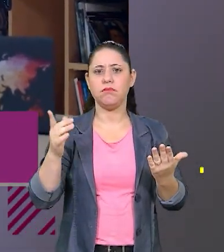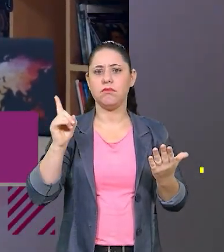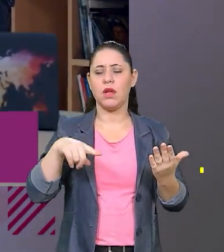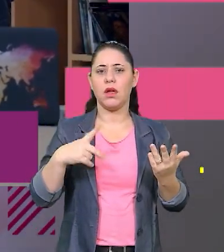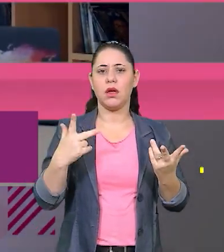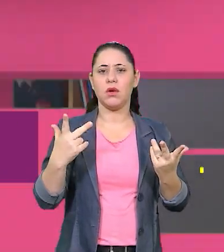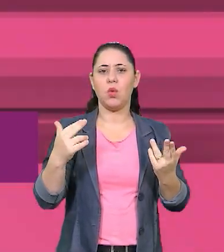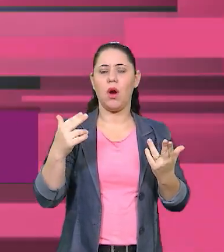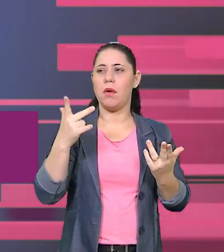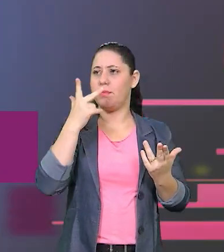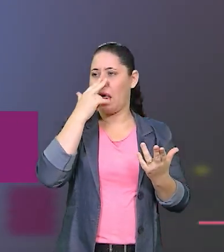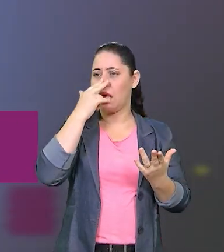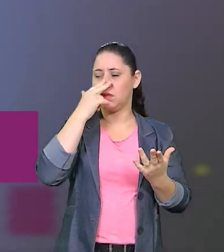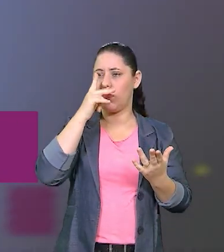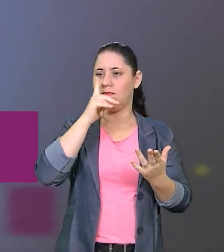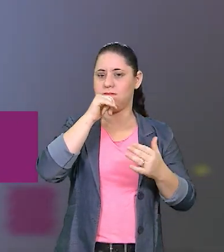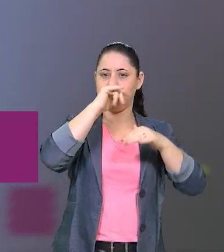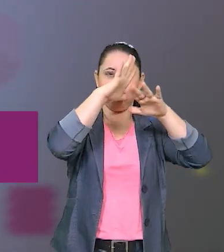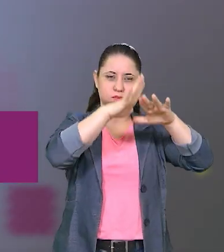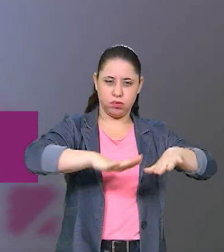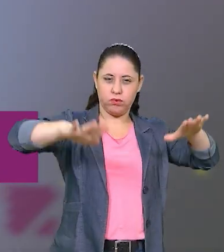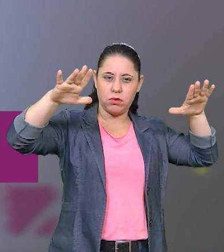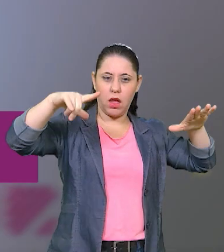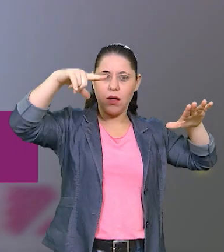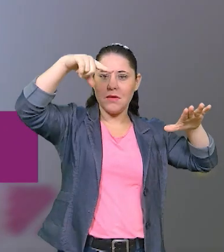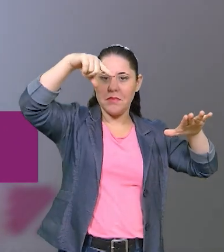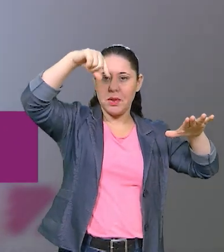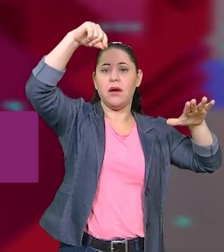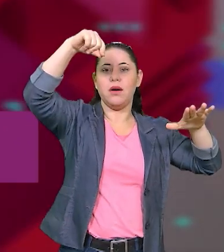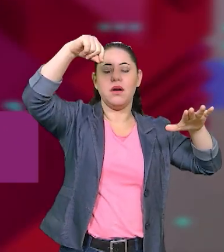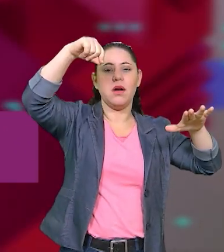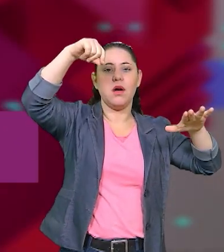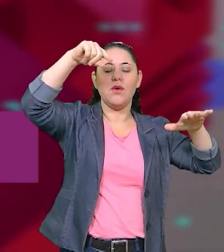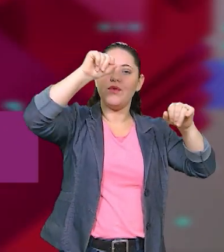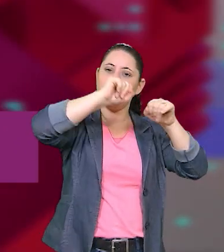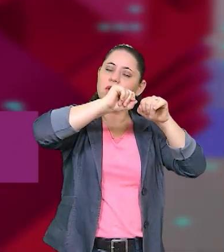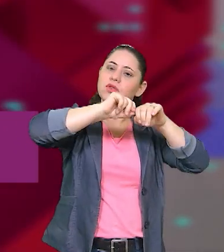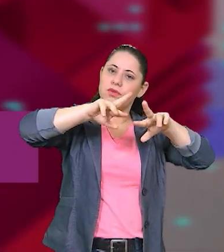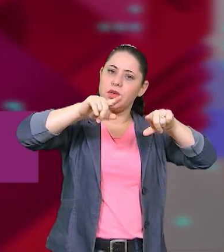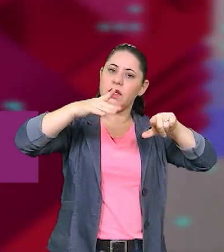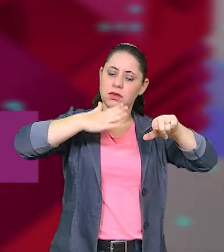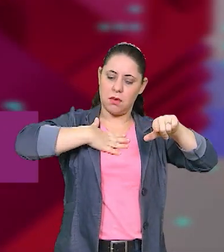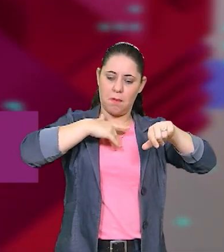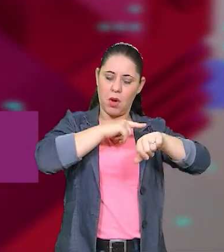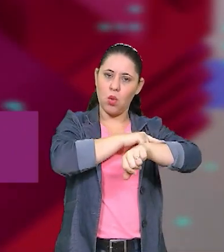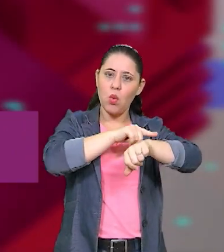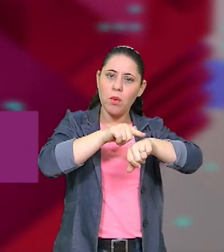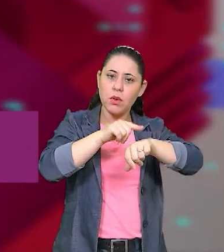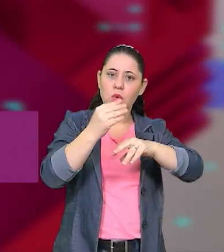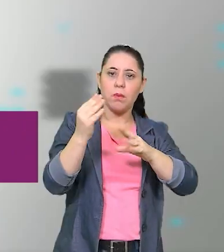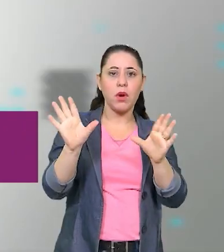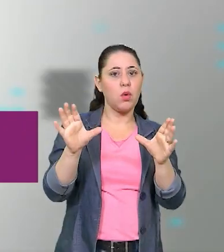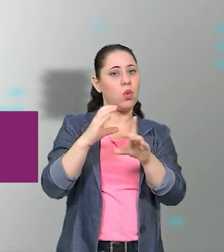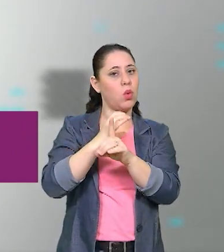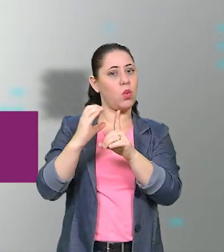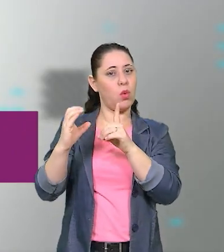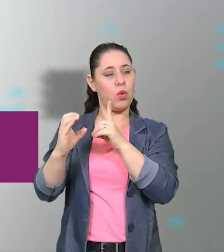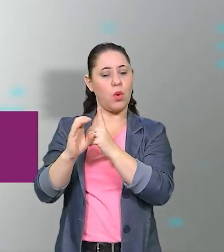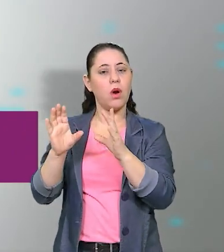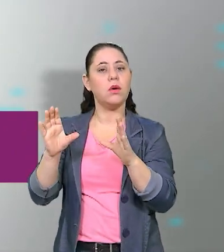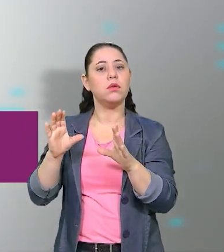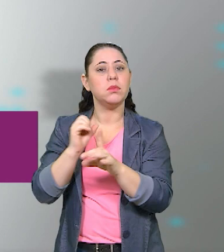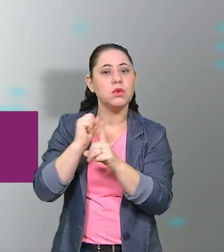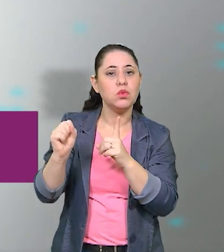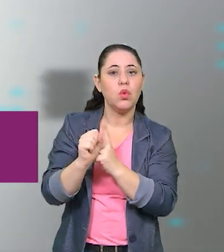pela coletividade, pela unidade. Então é isso que a gente tem que trazer, pensar, a gente é uma gota nesse oceano,